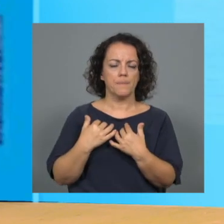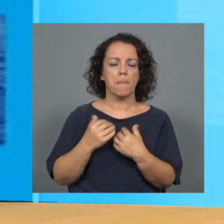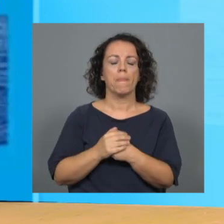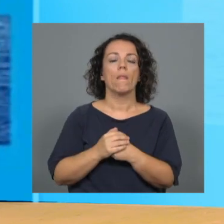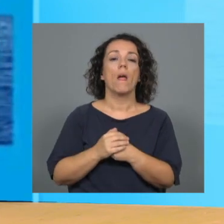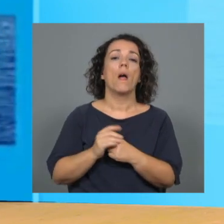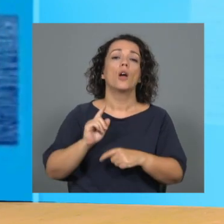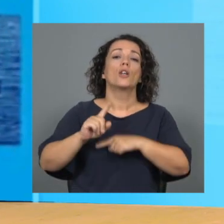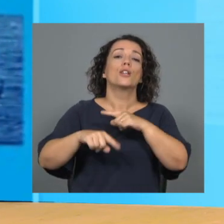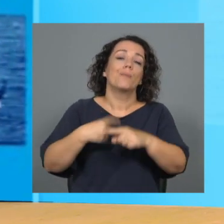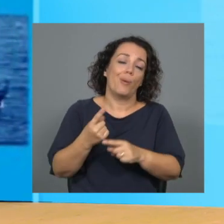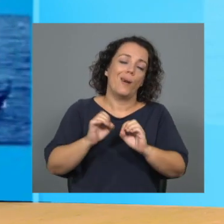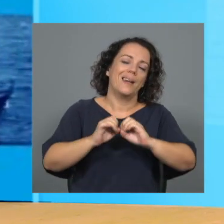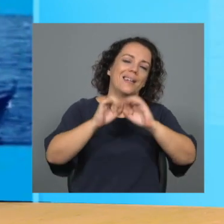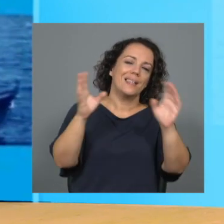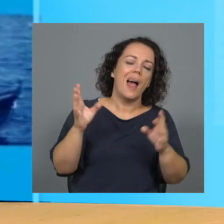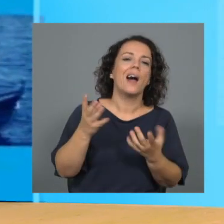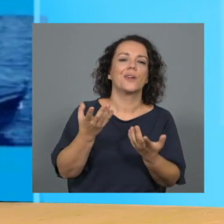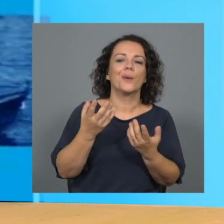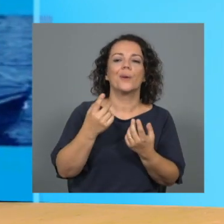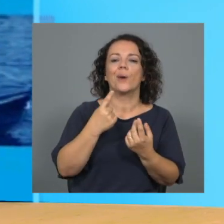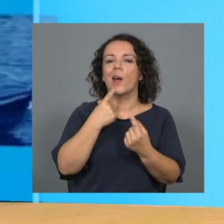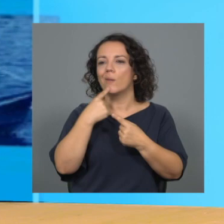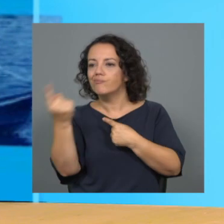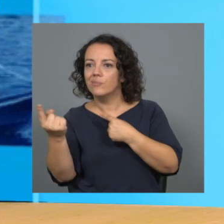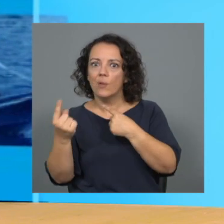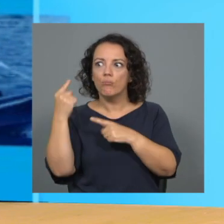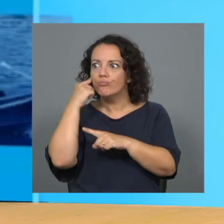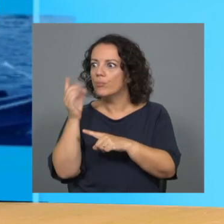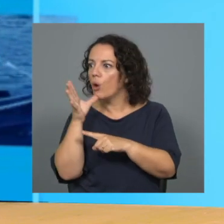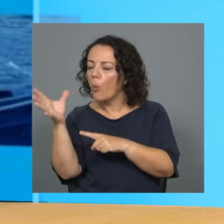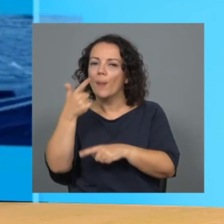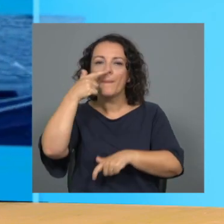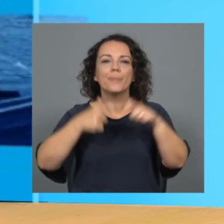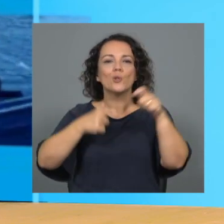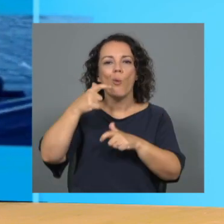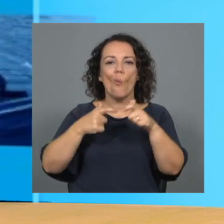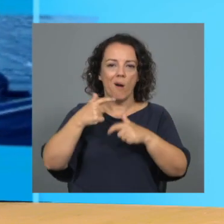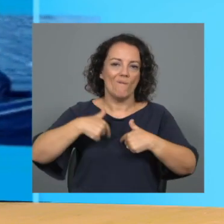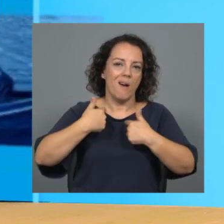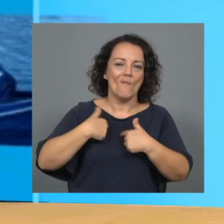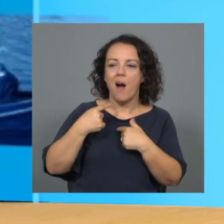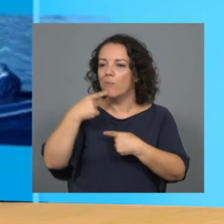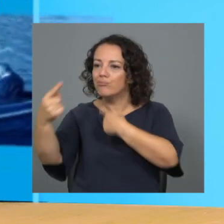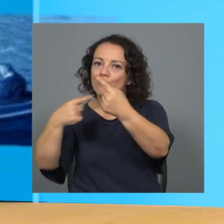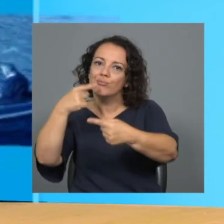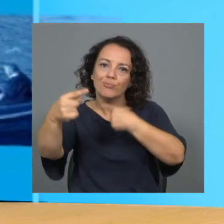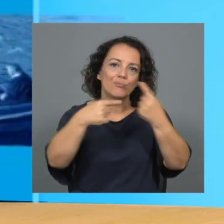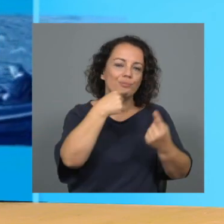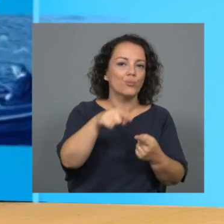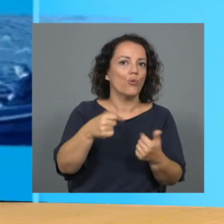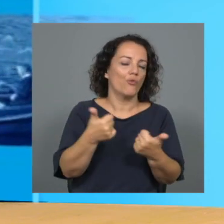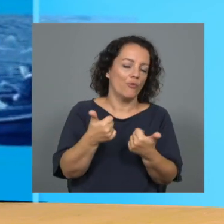o passo-a-palavra é sempre o mais simples para este tipo de comunicação e resultou bastante bem. Foi também falado